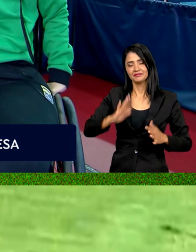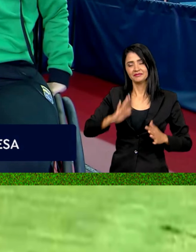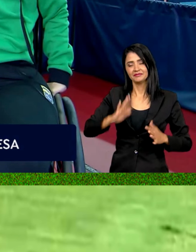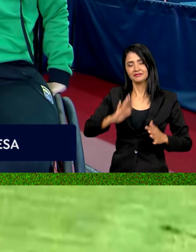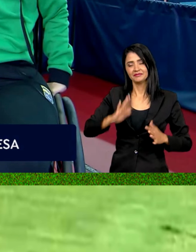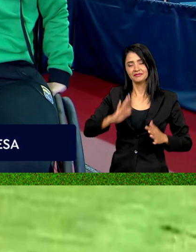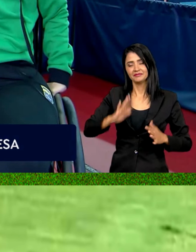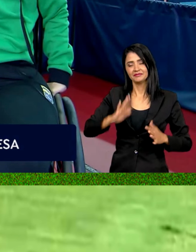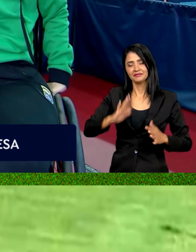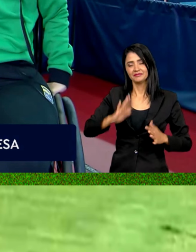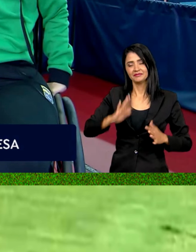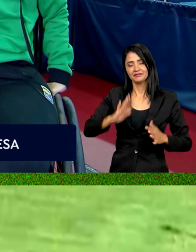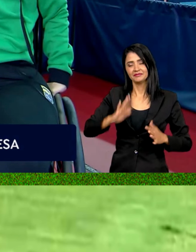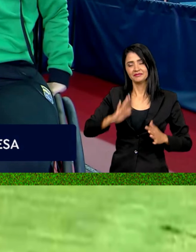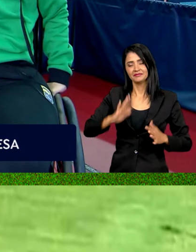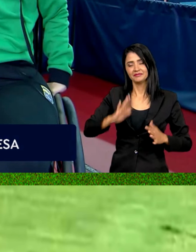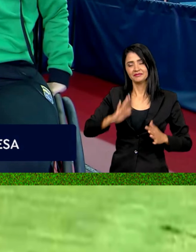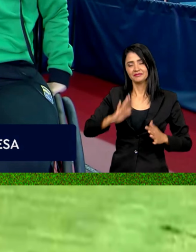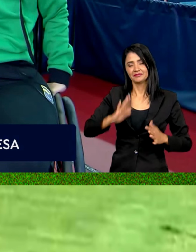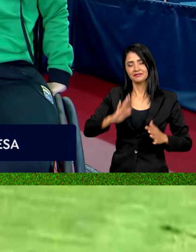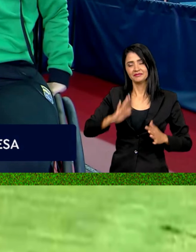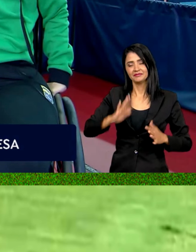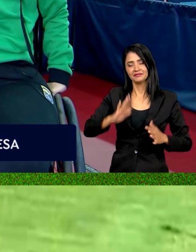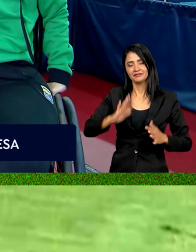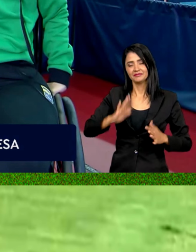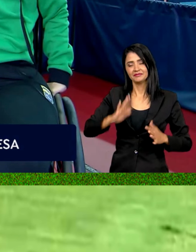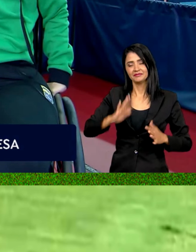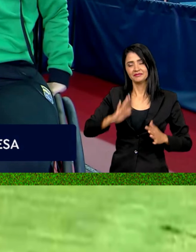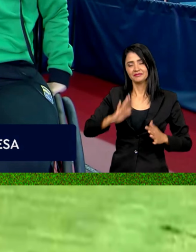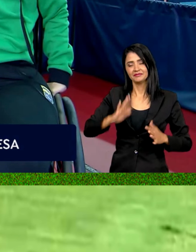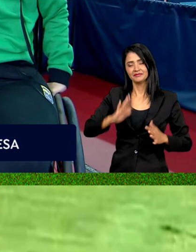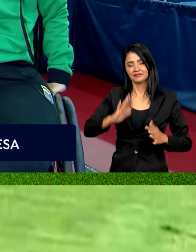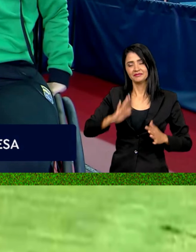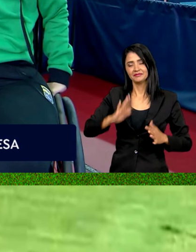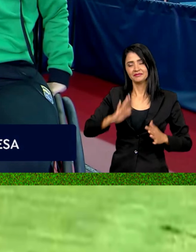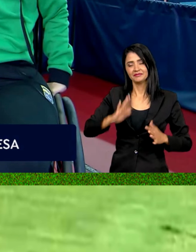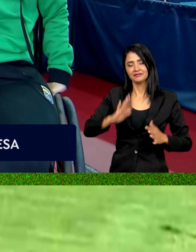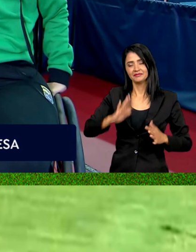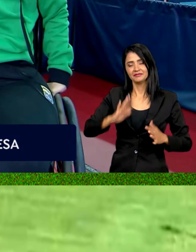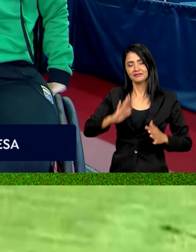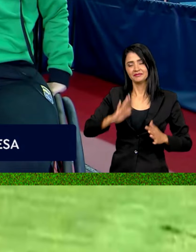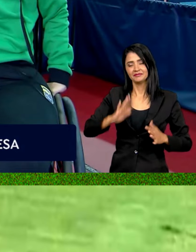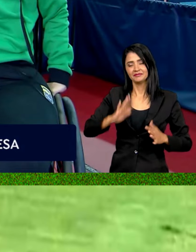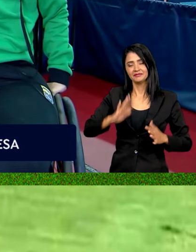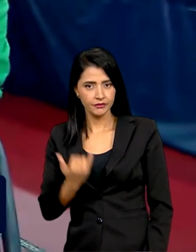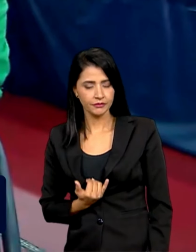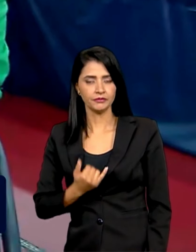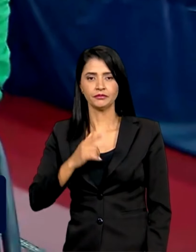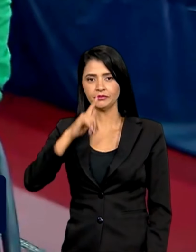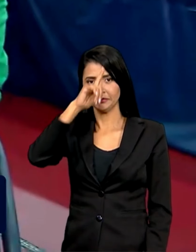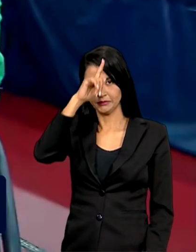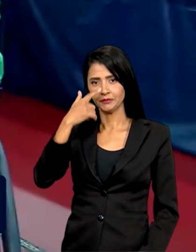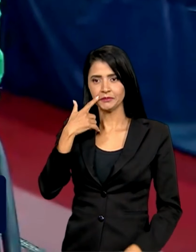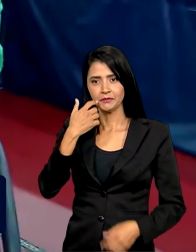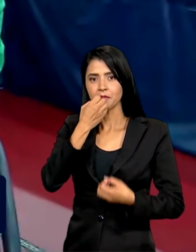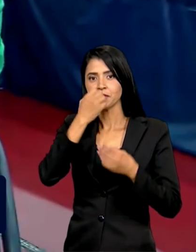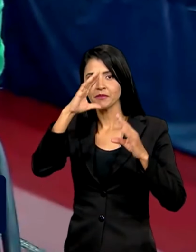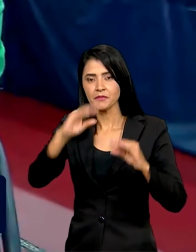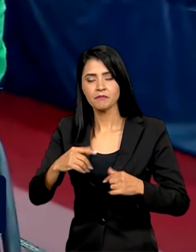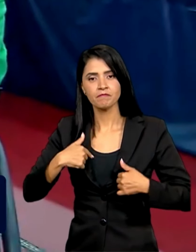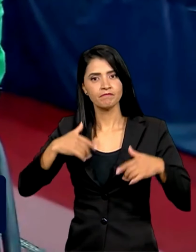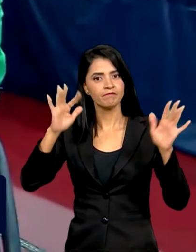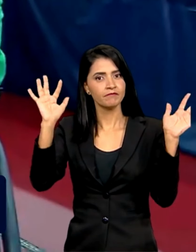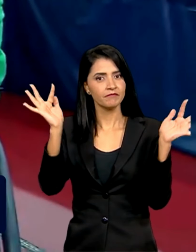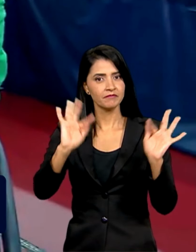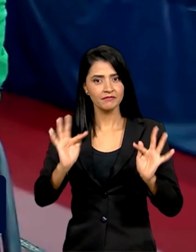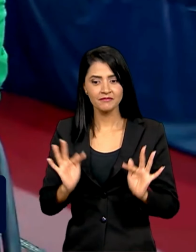competição do tênis de mesa lá na França. E vamos aí ouvir, então, a entrevista realizada com ela. Gente, eu estou muito feliz